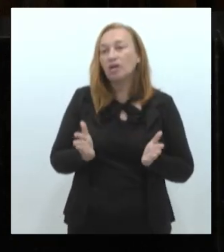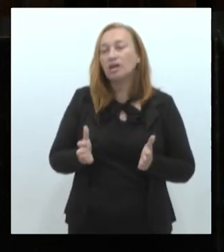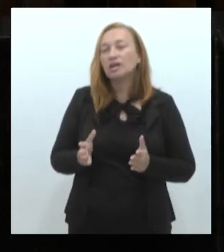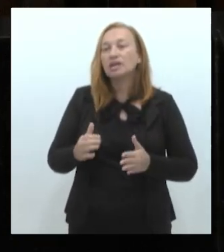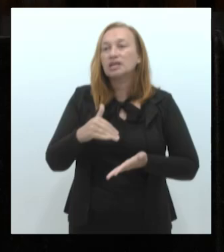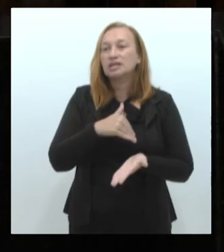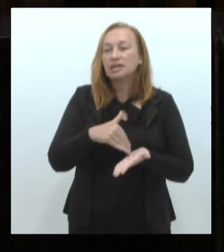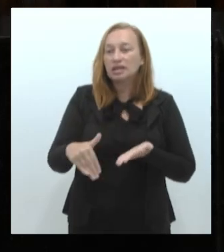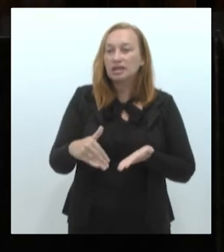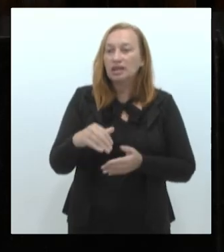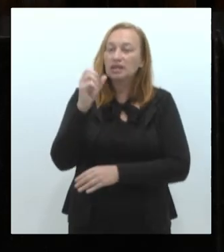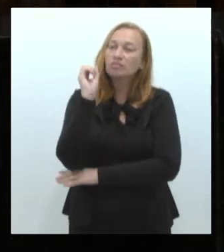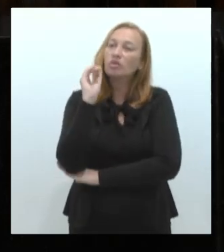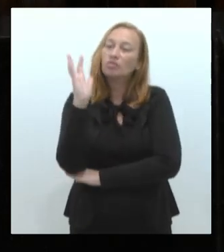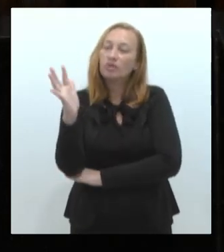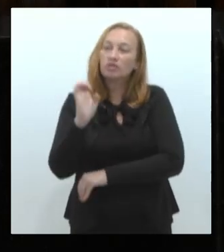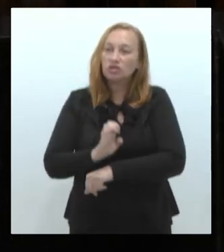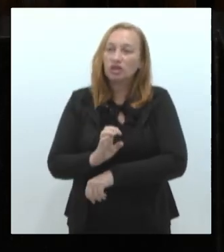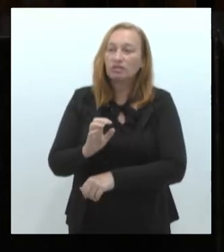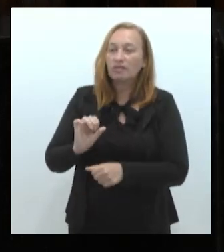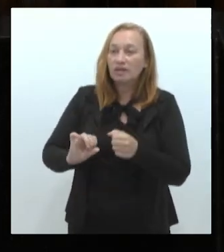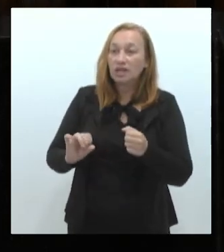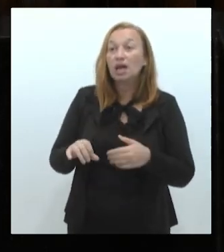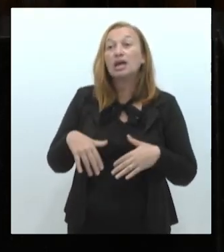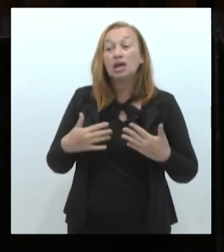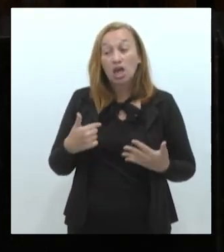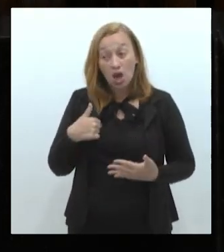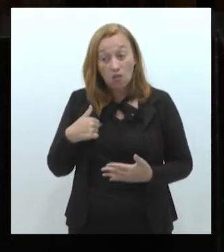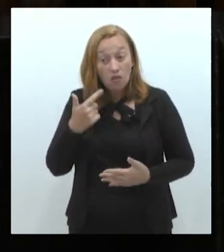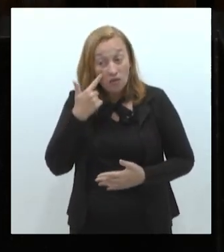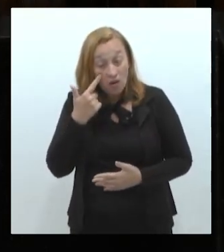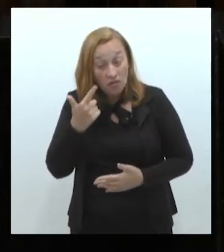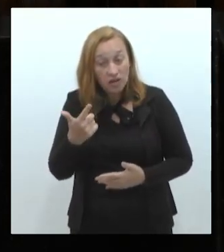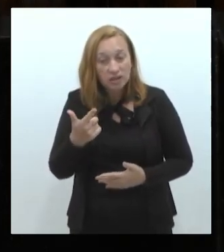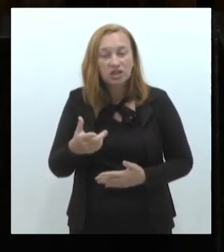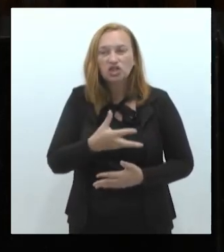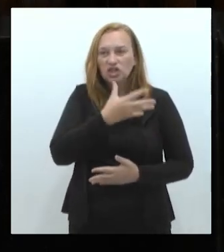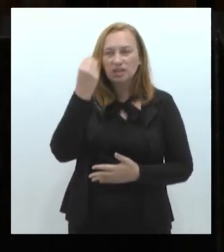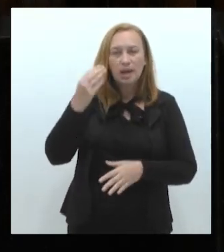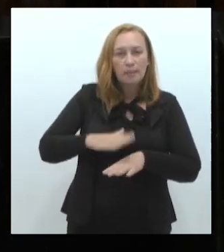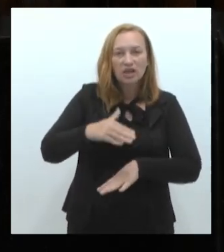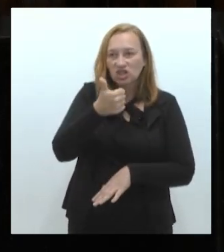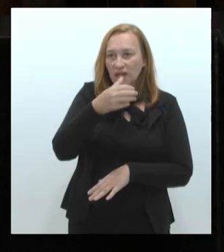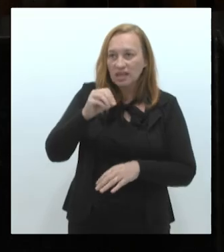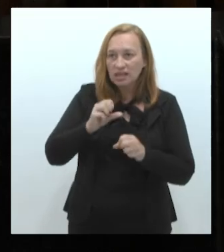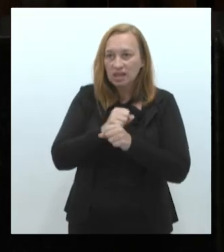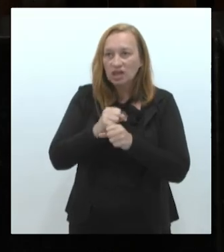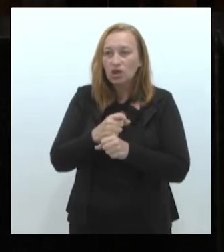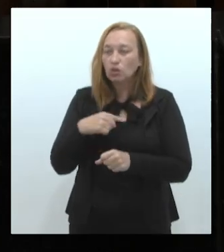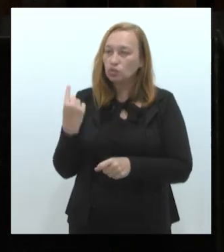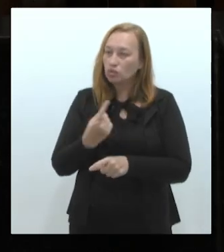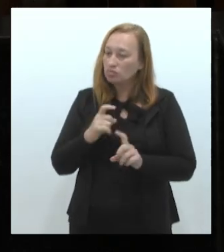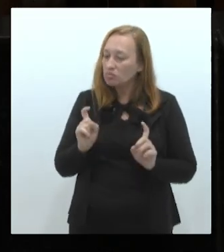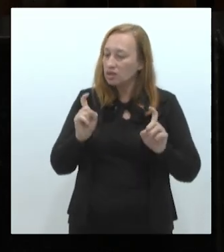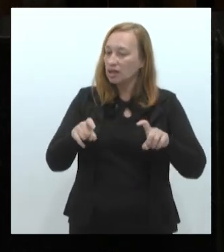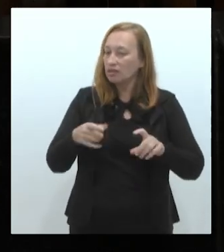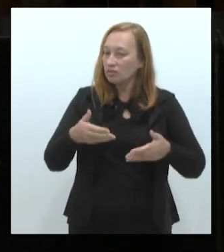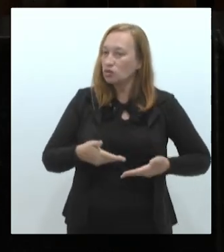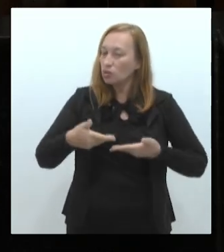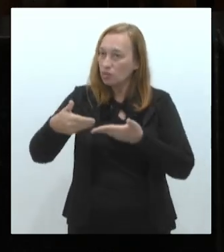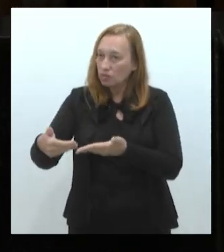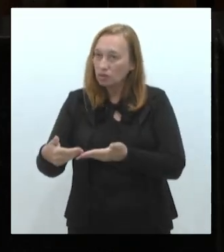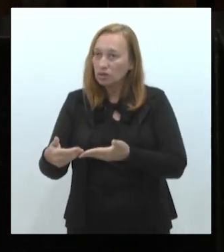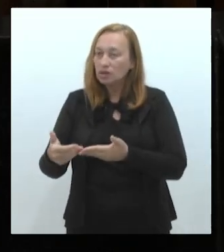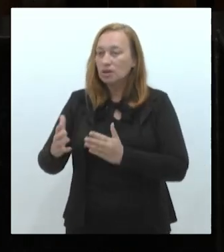Estado vai fazer alguma coisa. E eu vou ficar em cima, porque o assunto estava esquecido há mais de 10 anos. Aí o nosso mandato foi chamado pelas associações